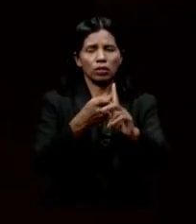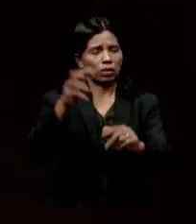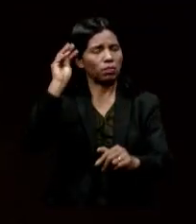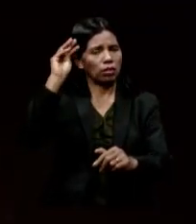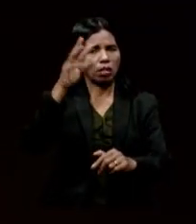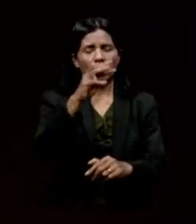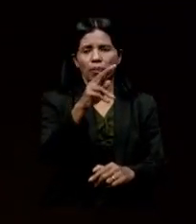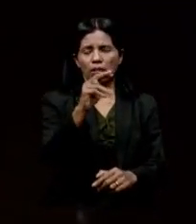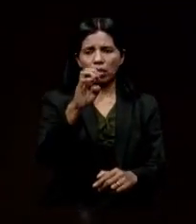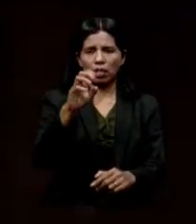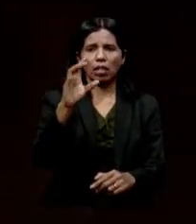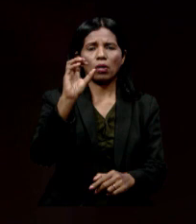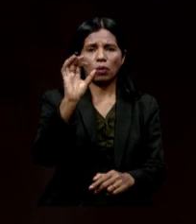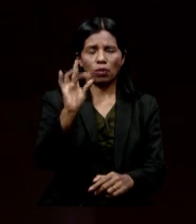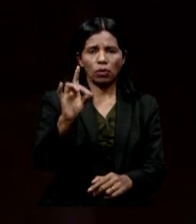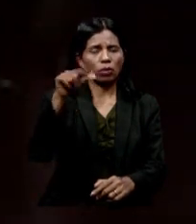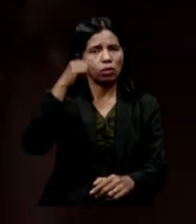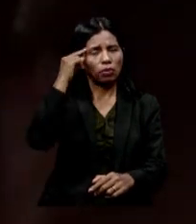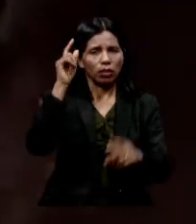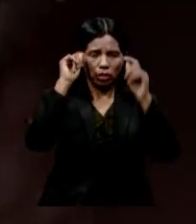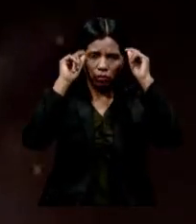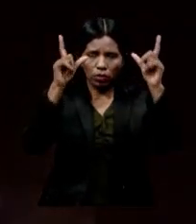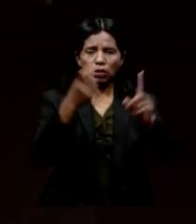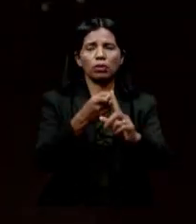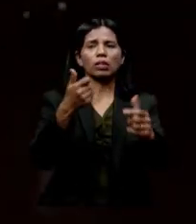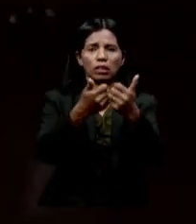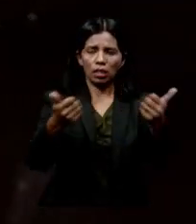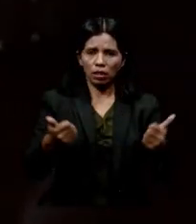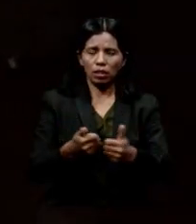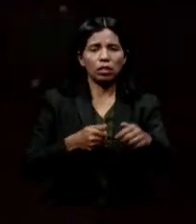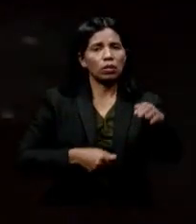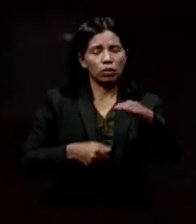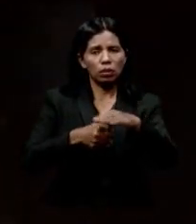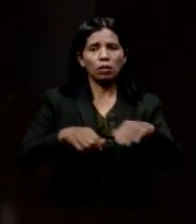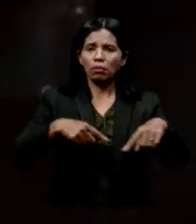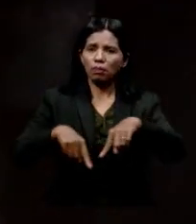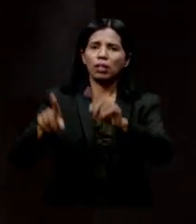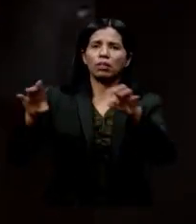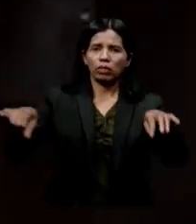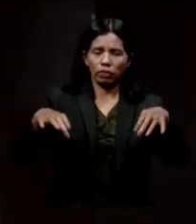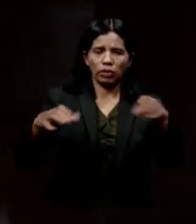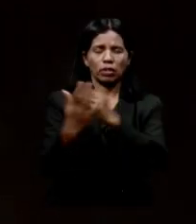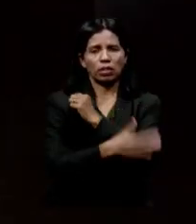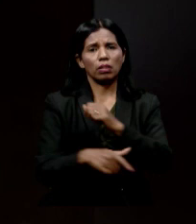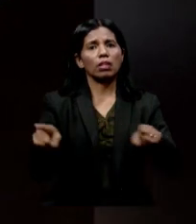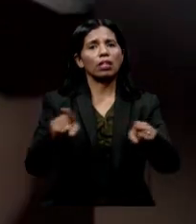na cooperação o oitavo governo, Timor-Leste nebe, li Rússia agência legal, ba serviço Israelior, Hanesan